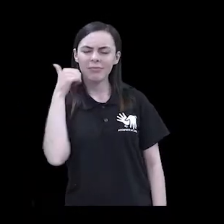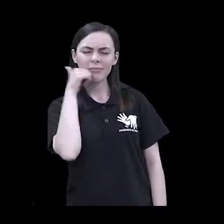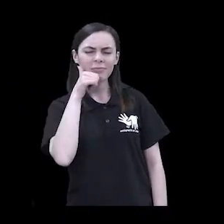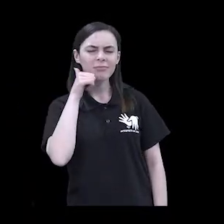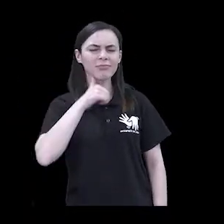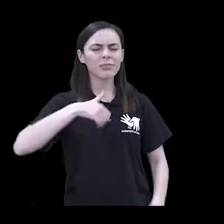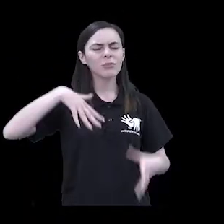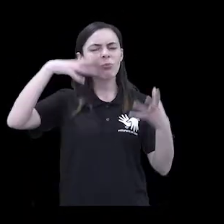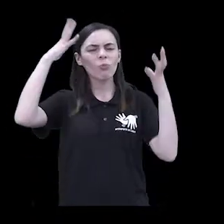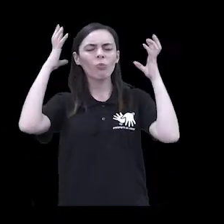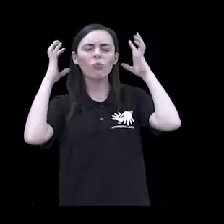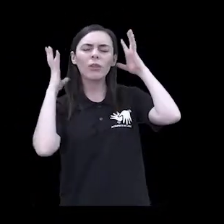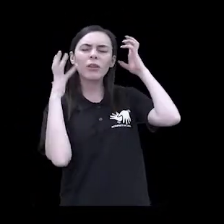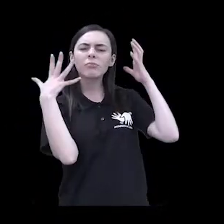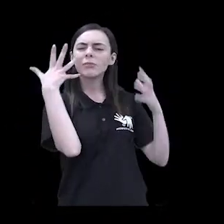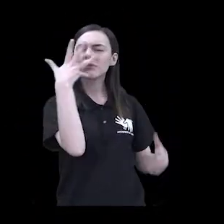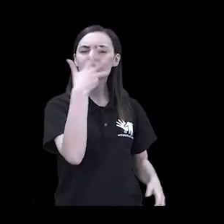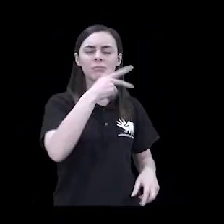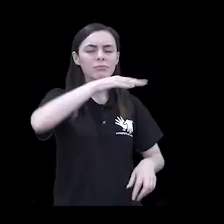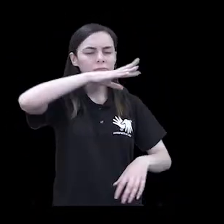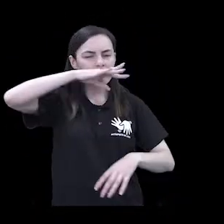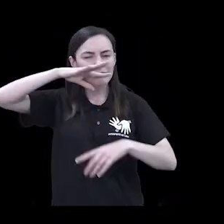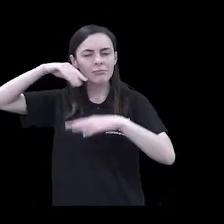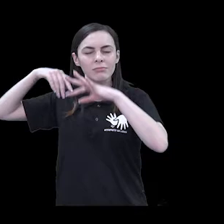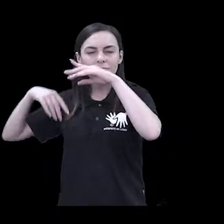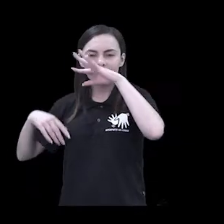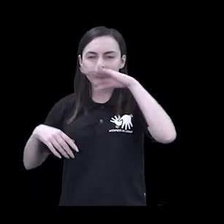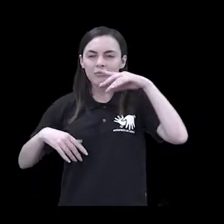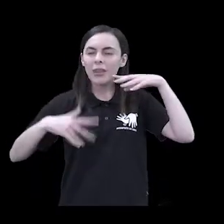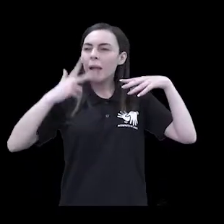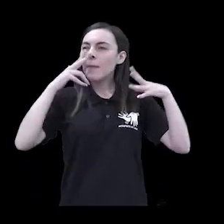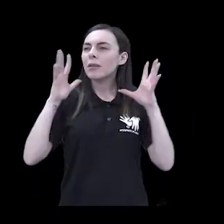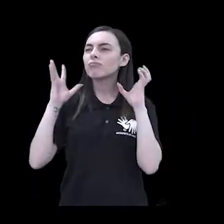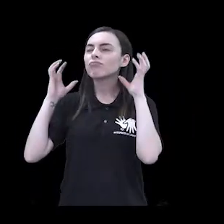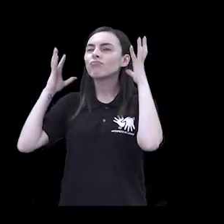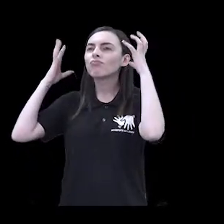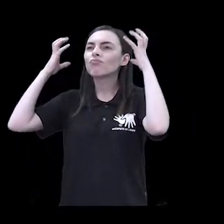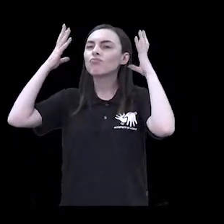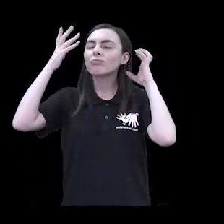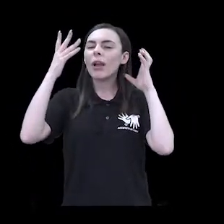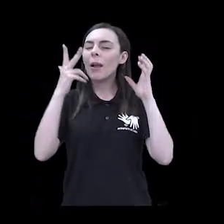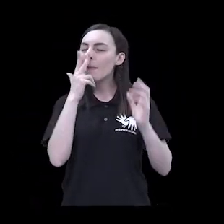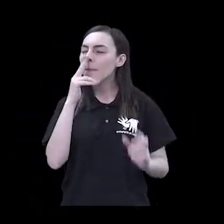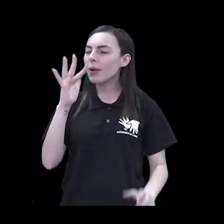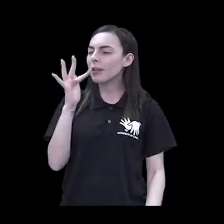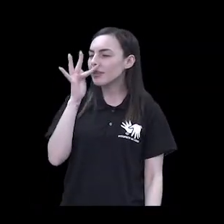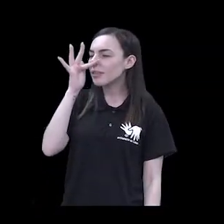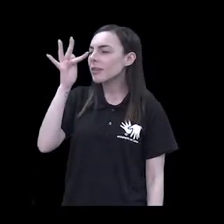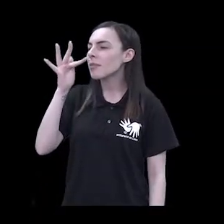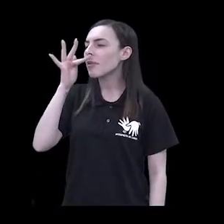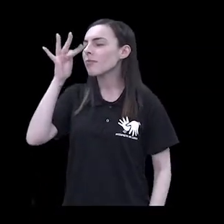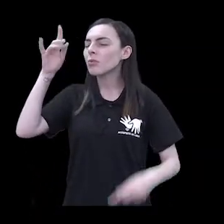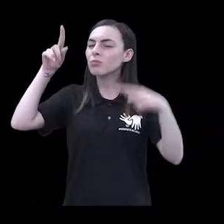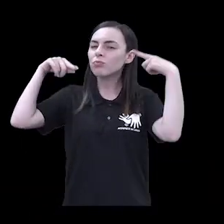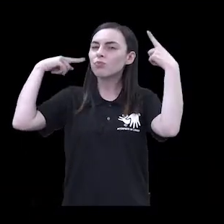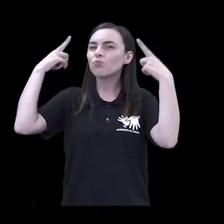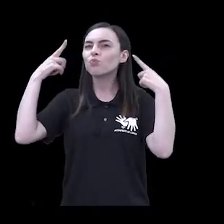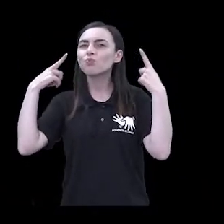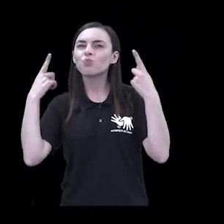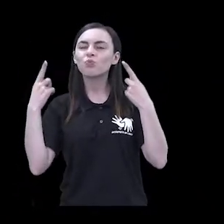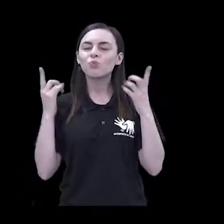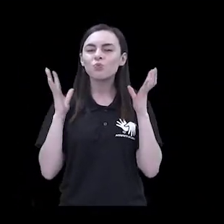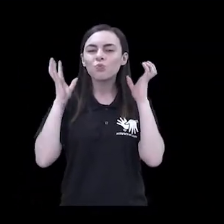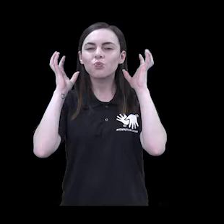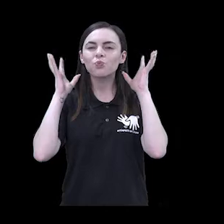Menininho do cabelo lindo e do cheiro doce. Macio como algodão, pétala de flor, ondulada e